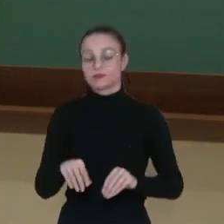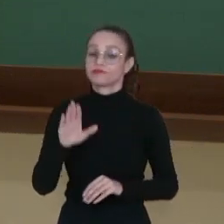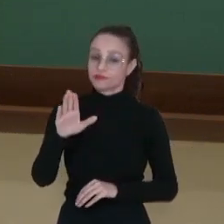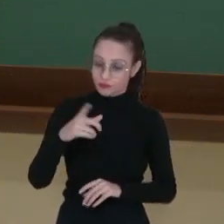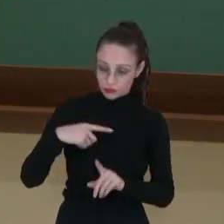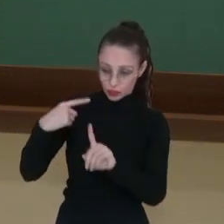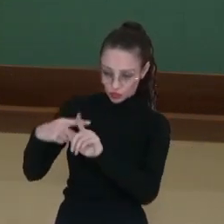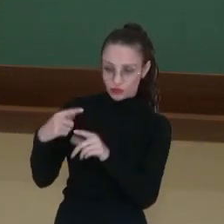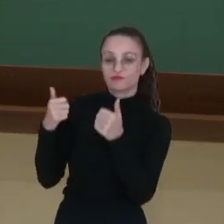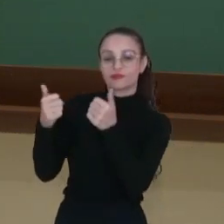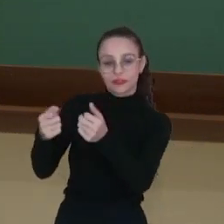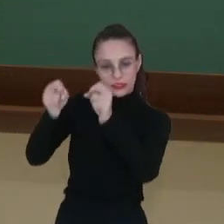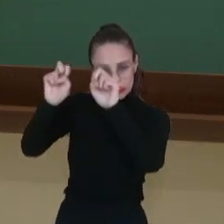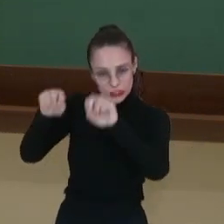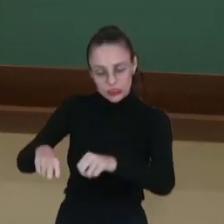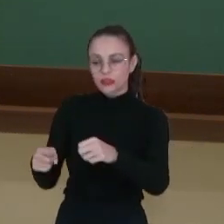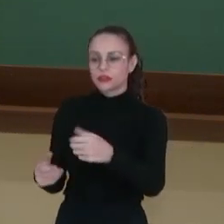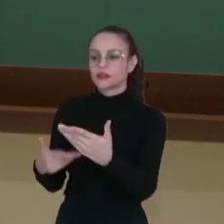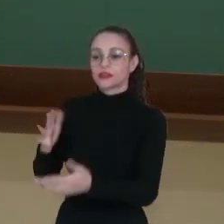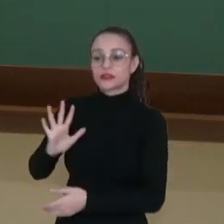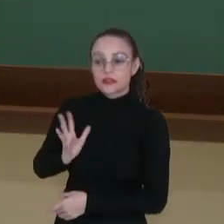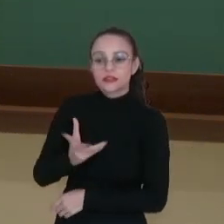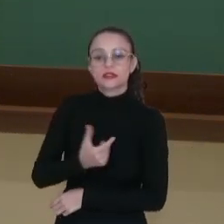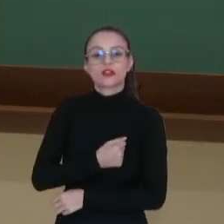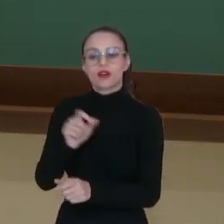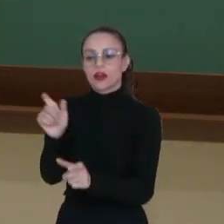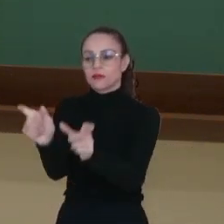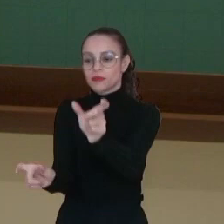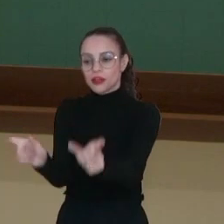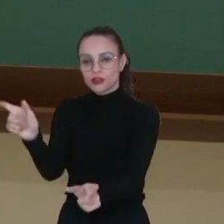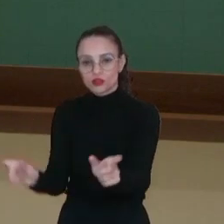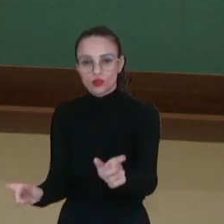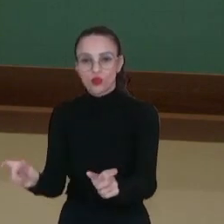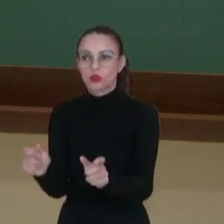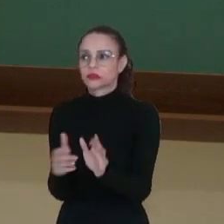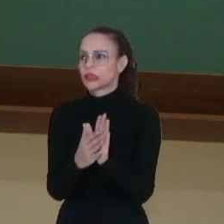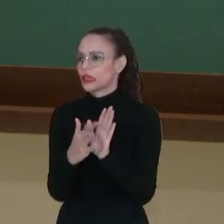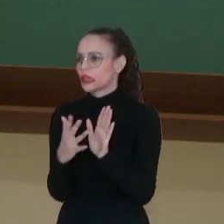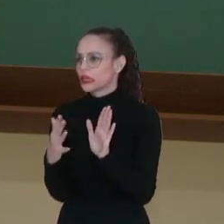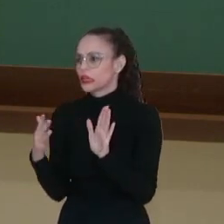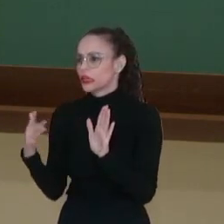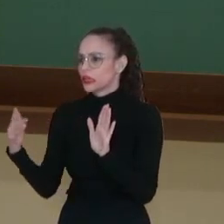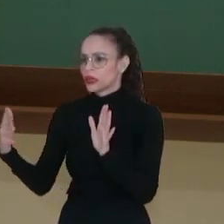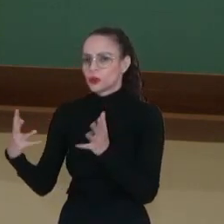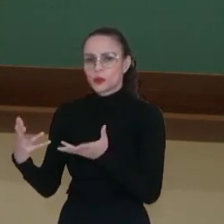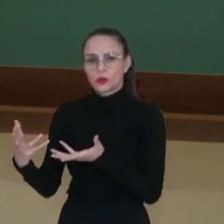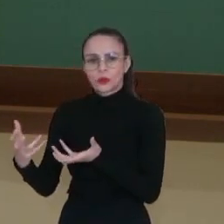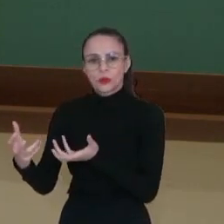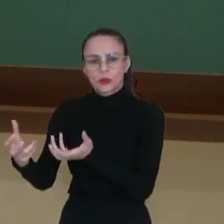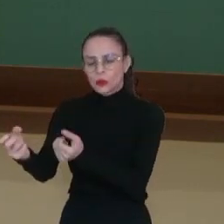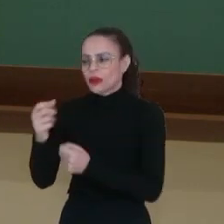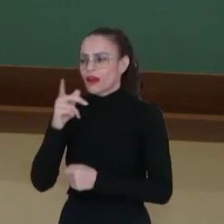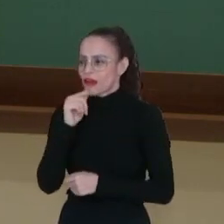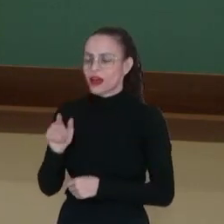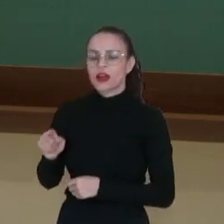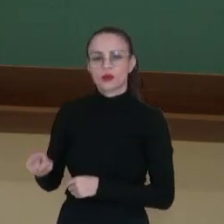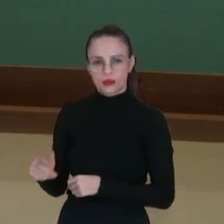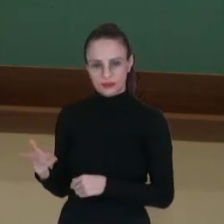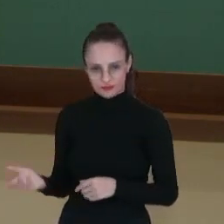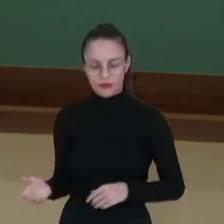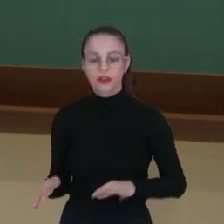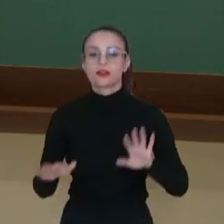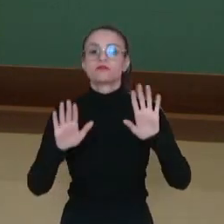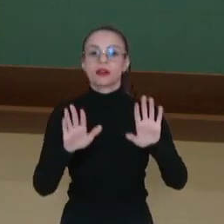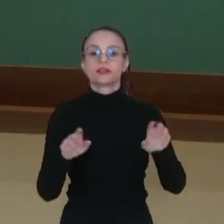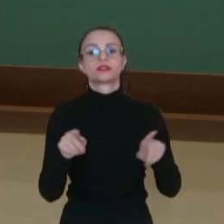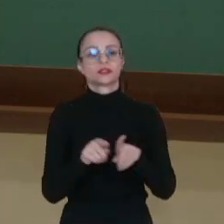positivos, sim, atender, salvar pessoas ali de longos períodos de estiagem, né, quando essa água do São Francisco chega.